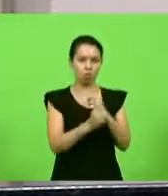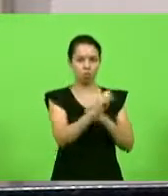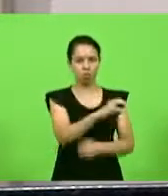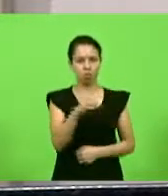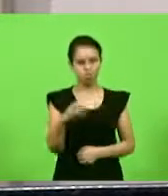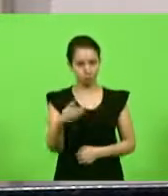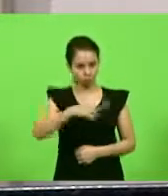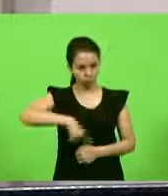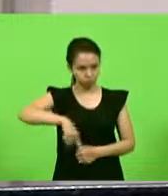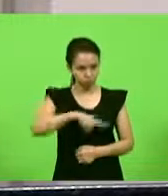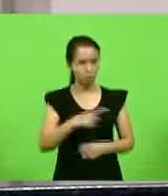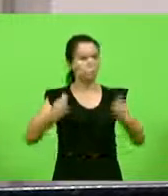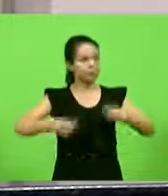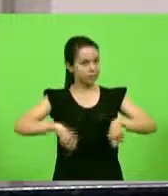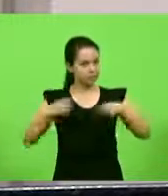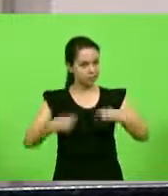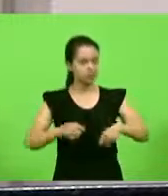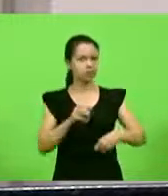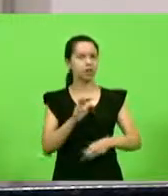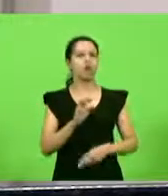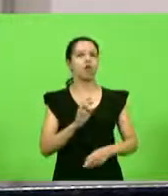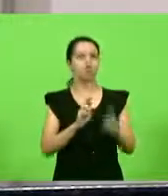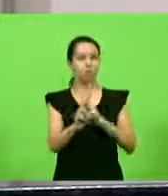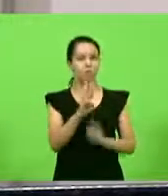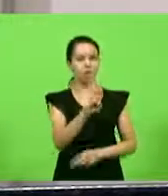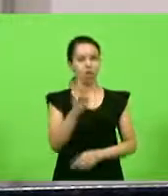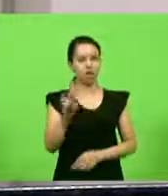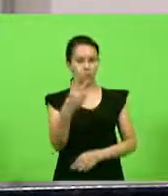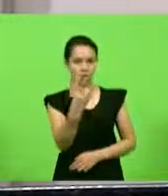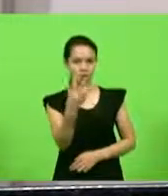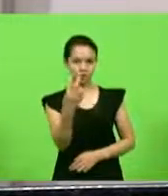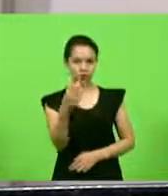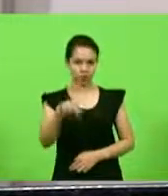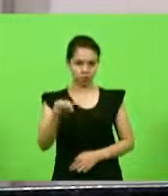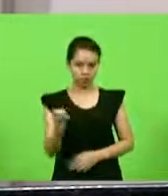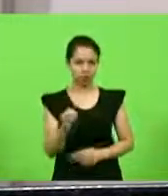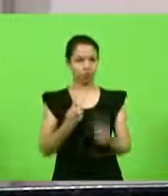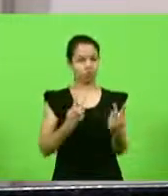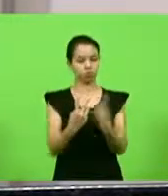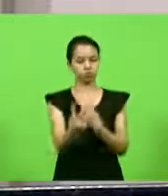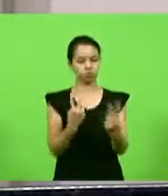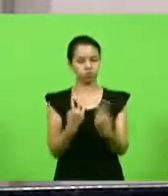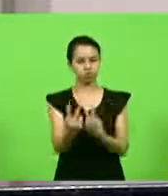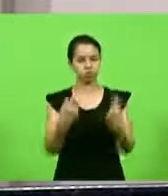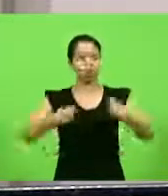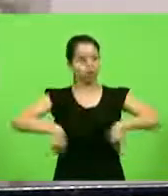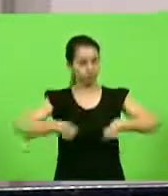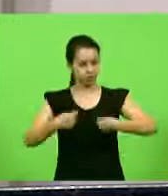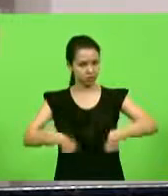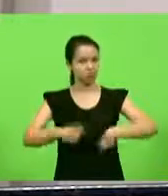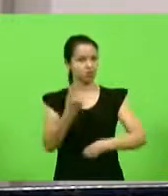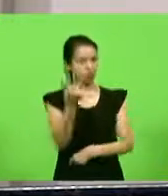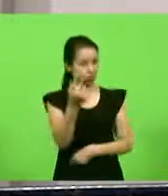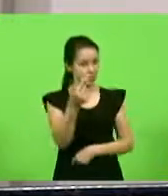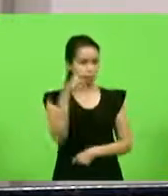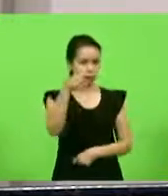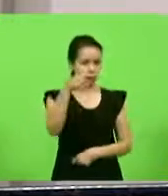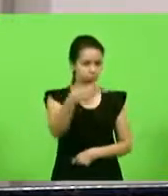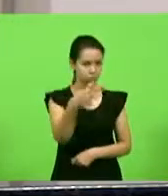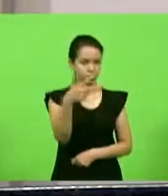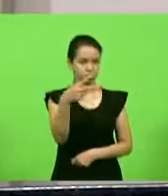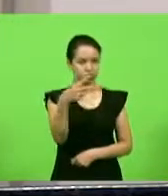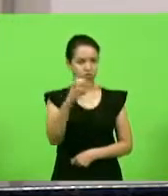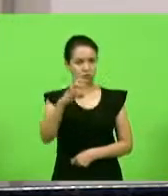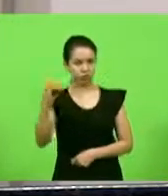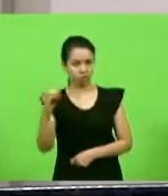nós tenhamos a BR-470 duplicado o quanto antes. E esses 200 milhões que saem da conta